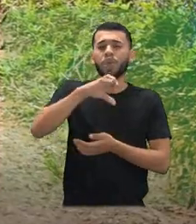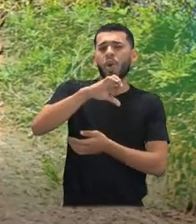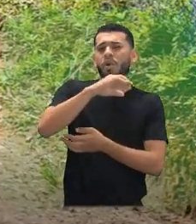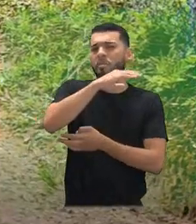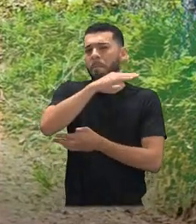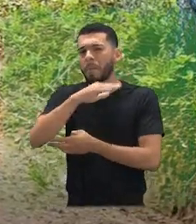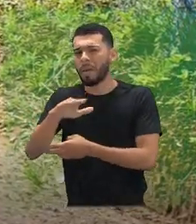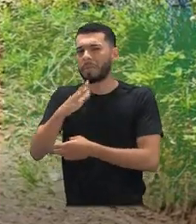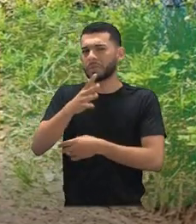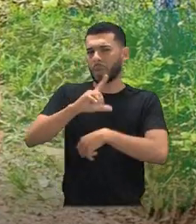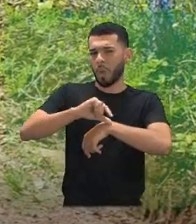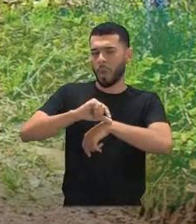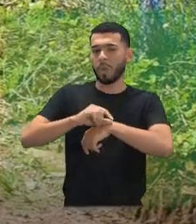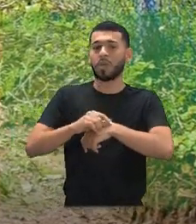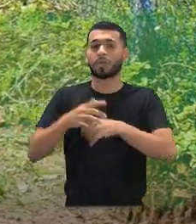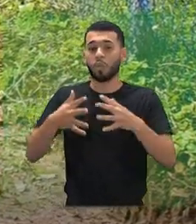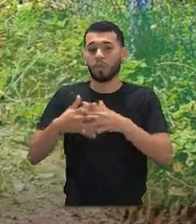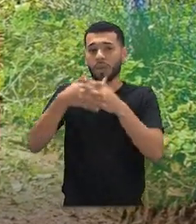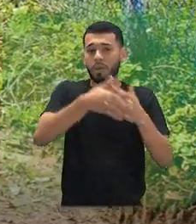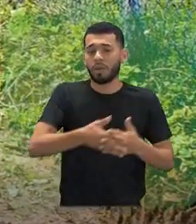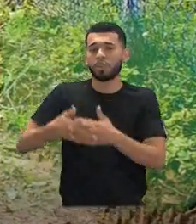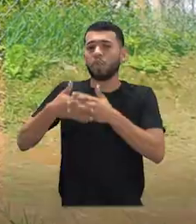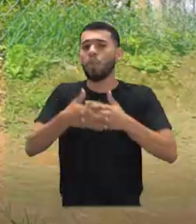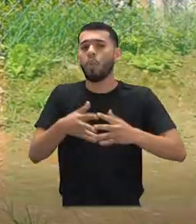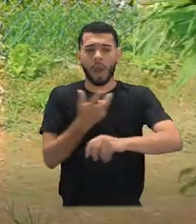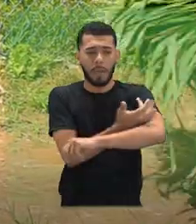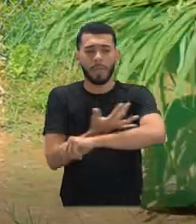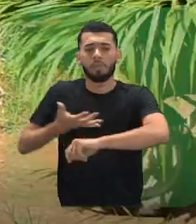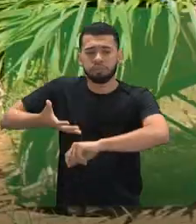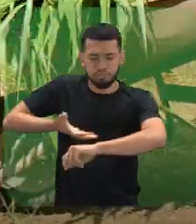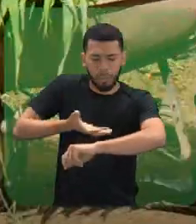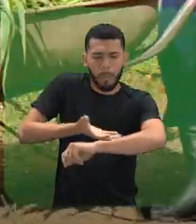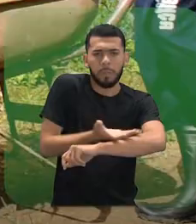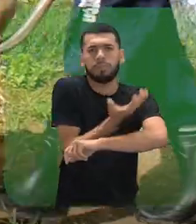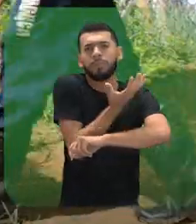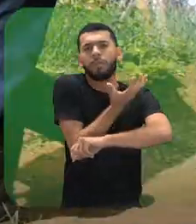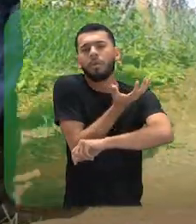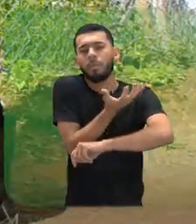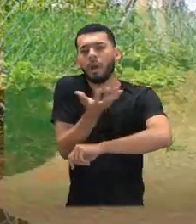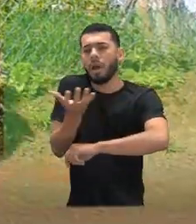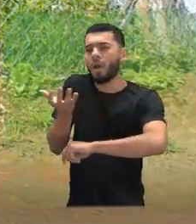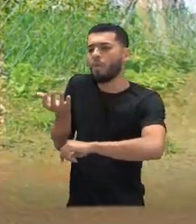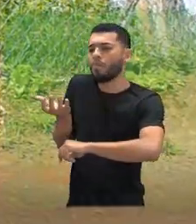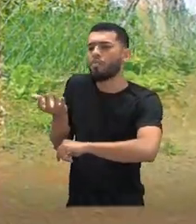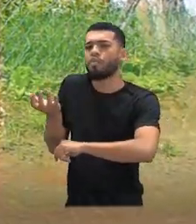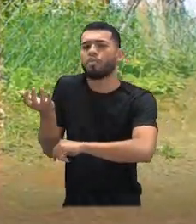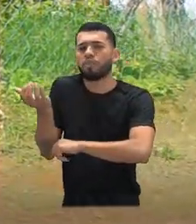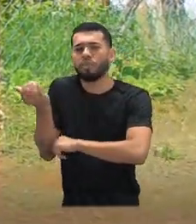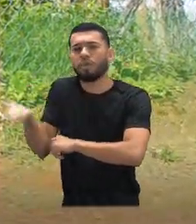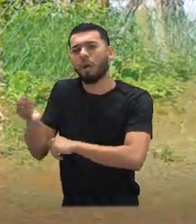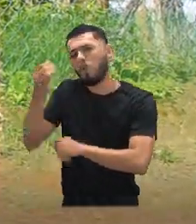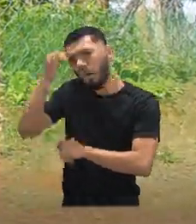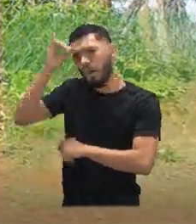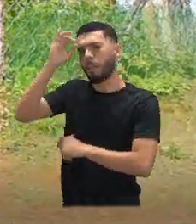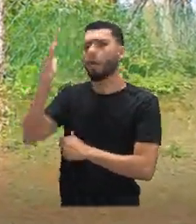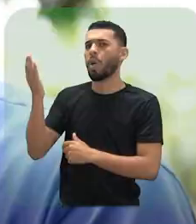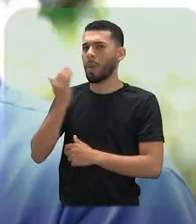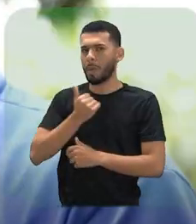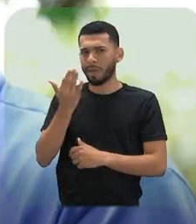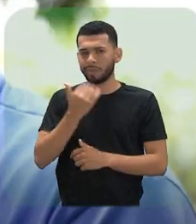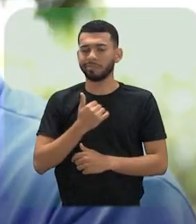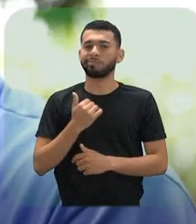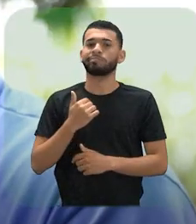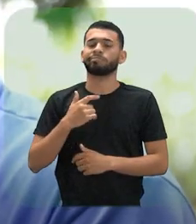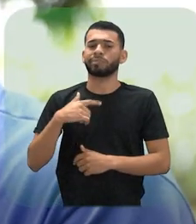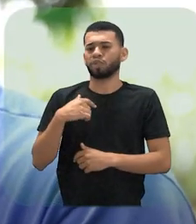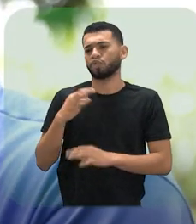é lá para as 9 horas, 9 e meia, chega o tratorista. A gente carrega e leva para bovino e descarrega.